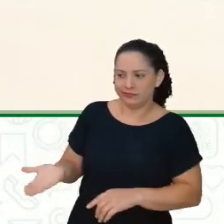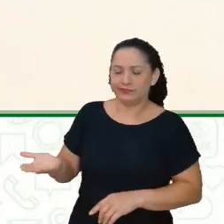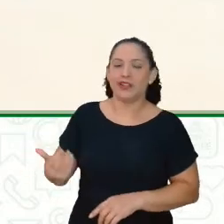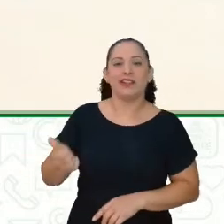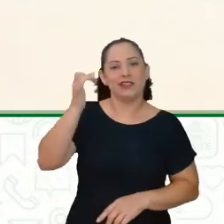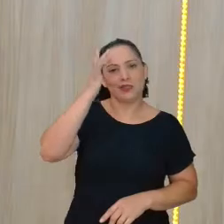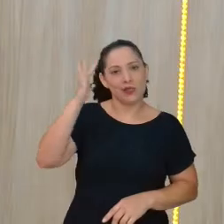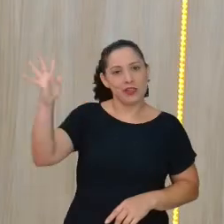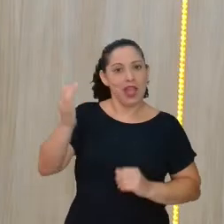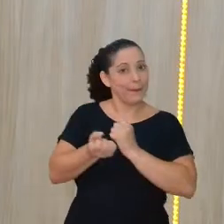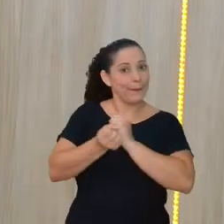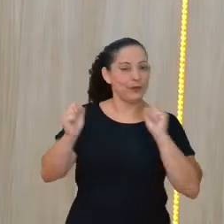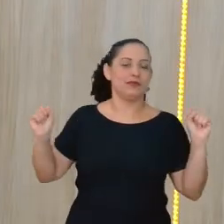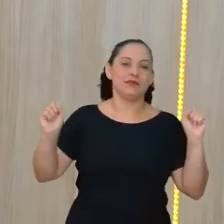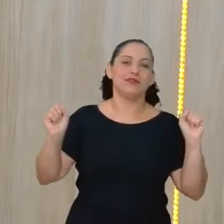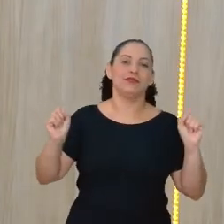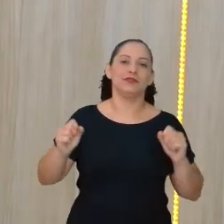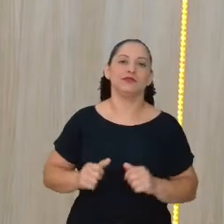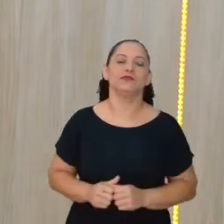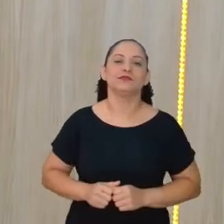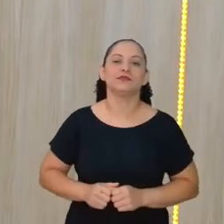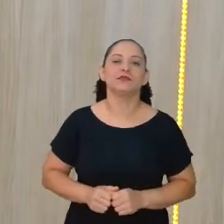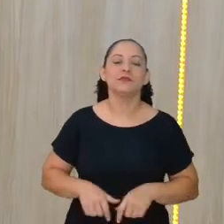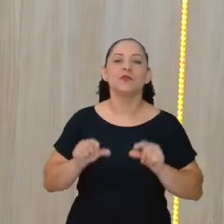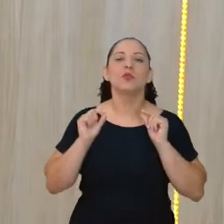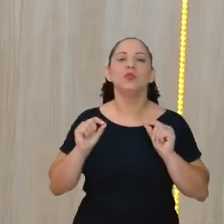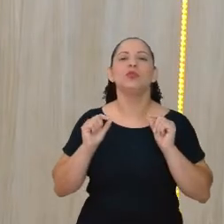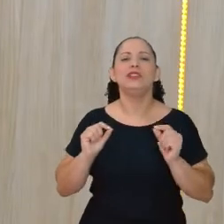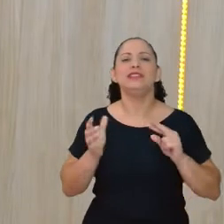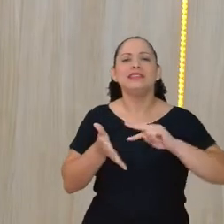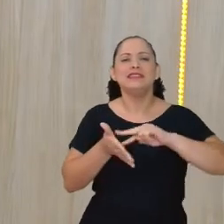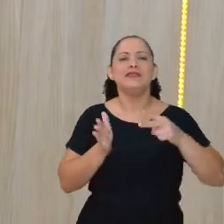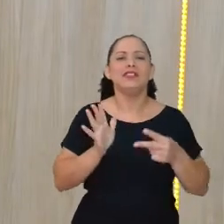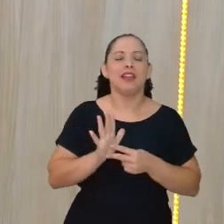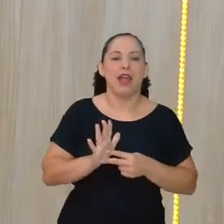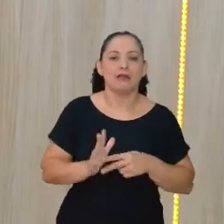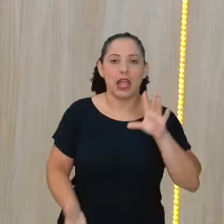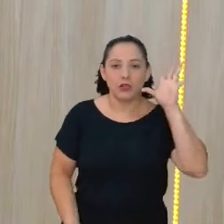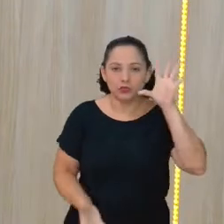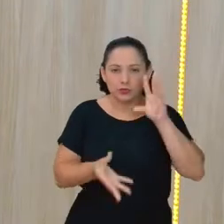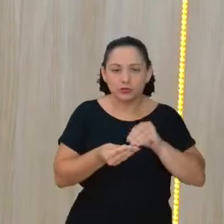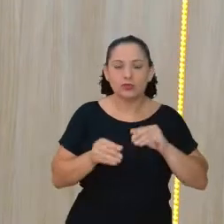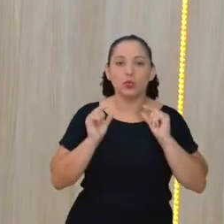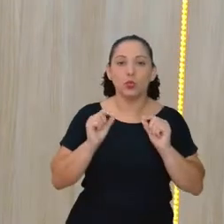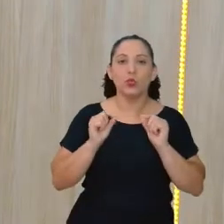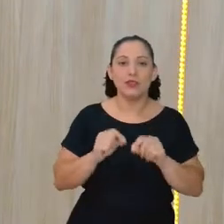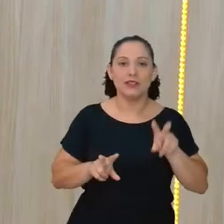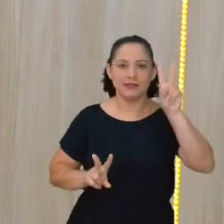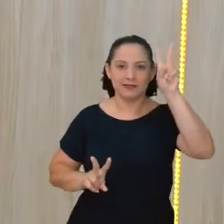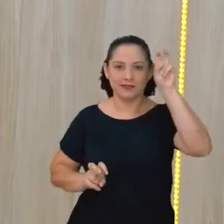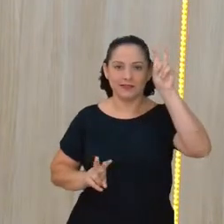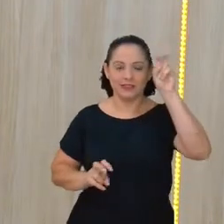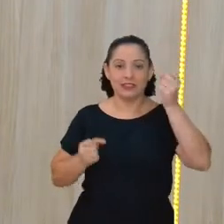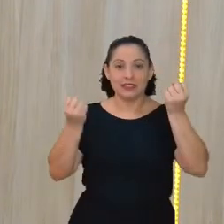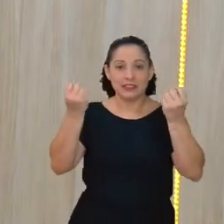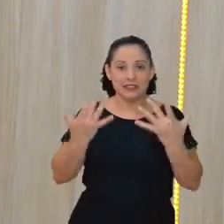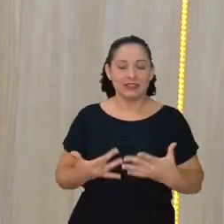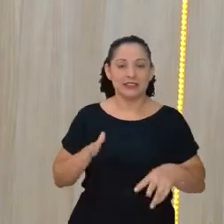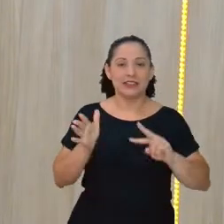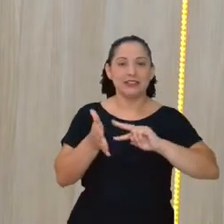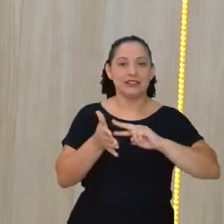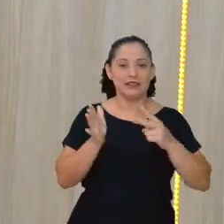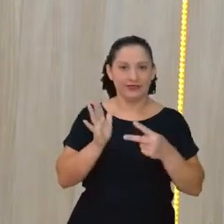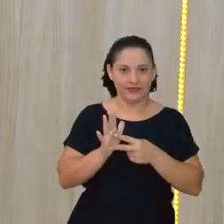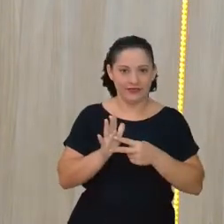os sonhos impossíveis. Então, deixa a gente interpretar e discutir sobre essa frase aqui, que é curta, mas